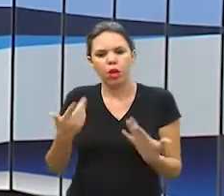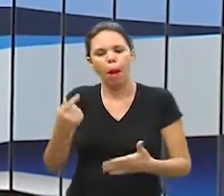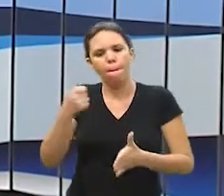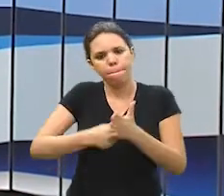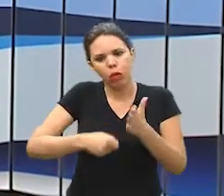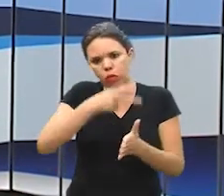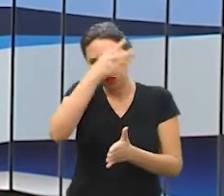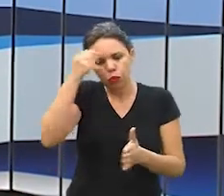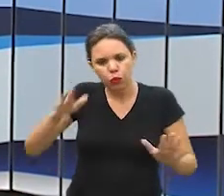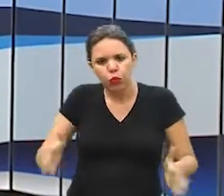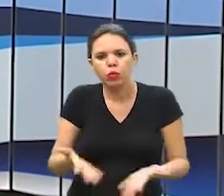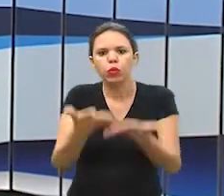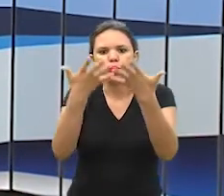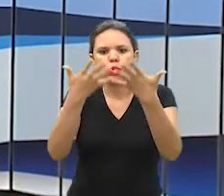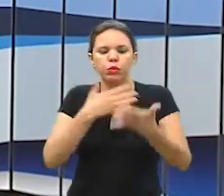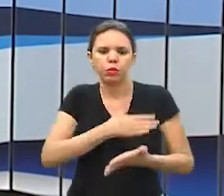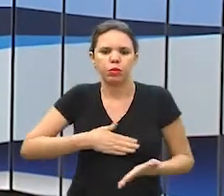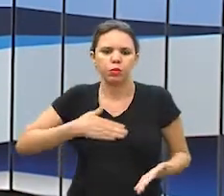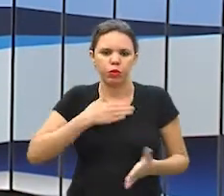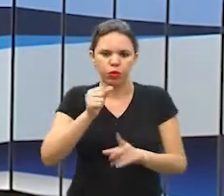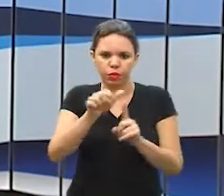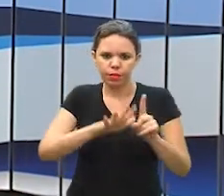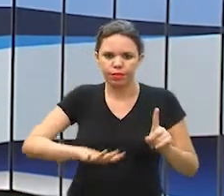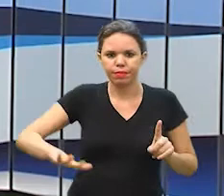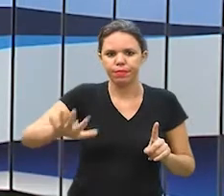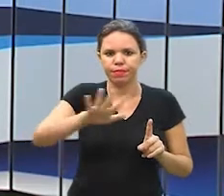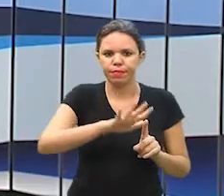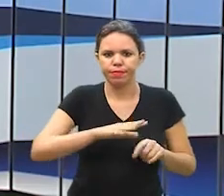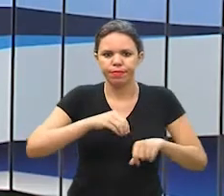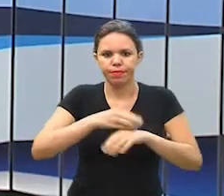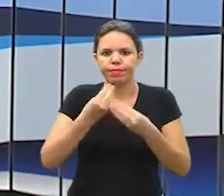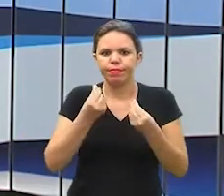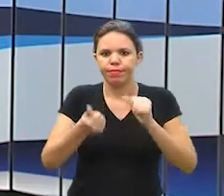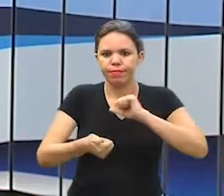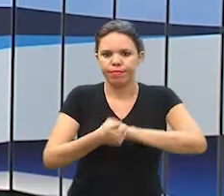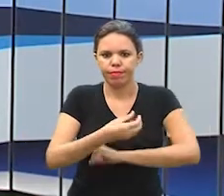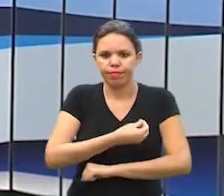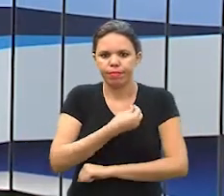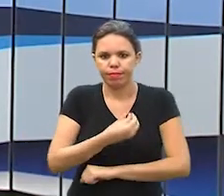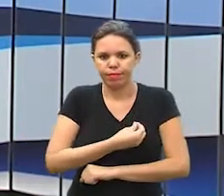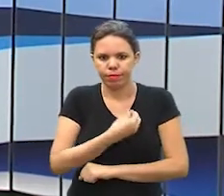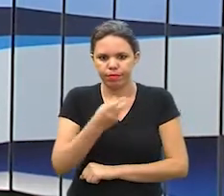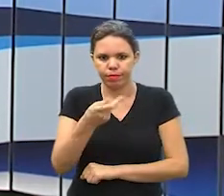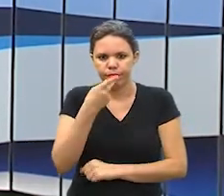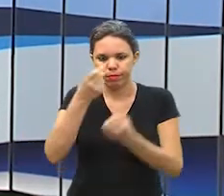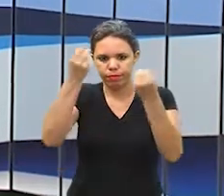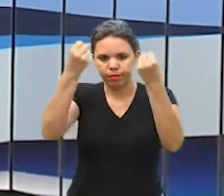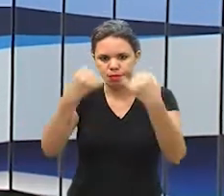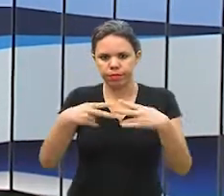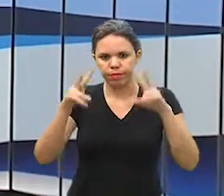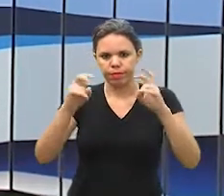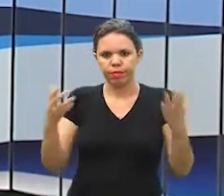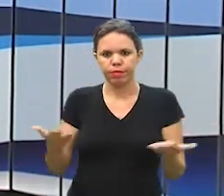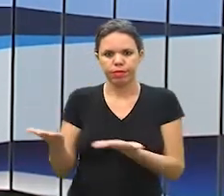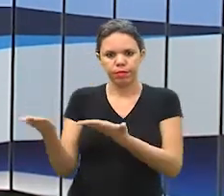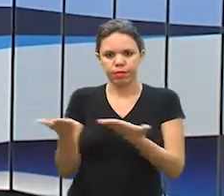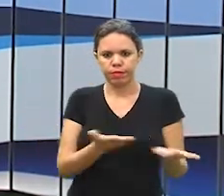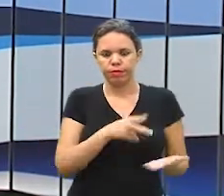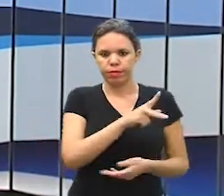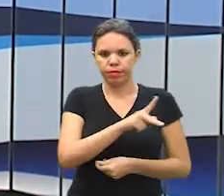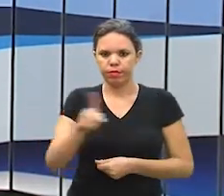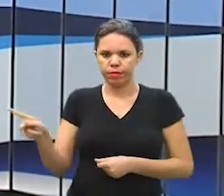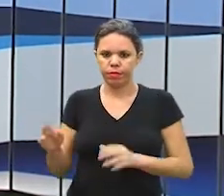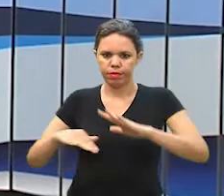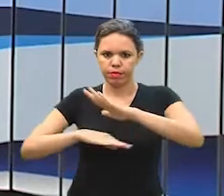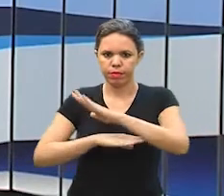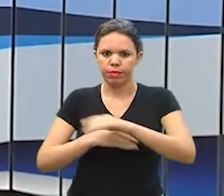políticas públicas promovem o bem-estar da sociedade, traz qualidade de vida. Bom, para falar sobre este assunto, recebo o presidente